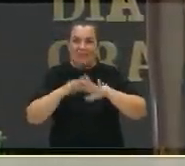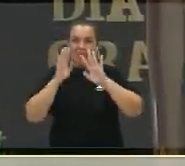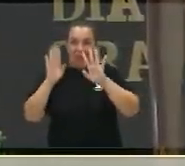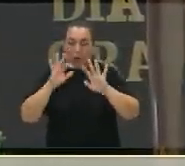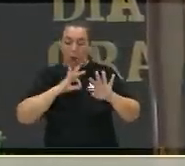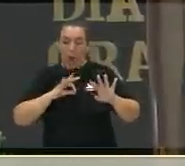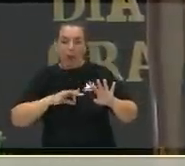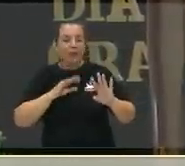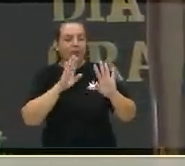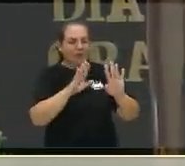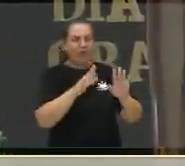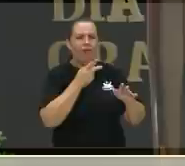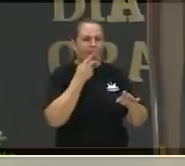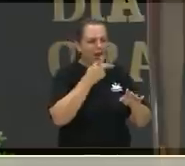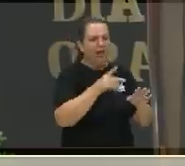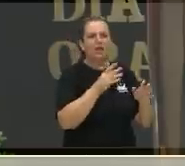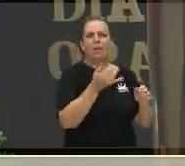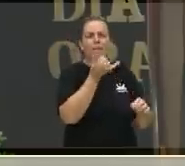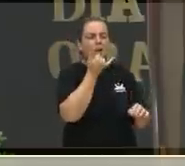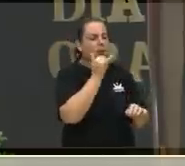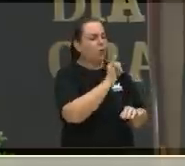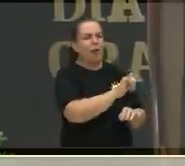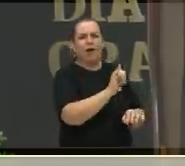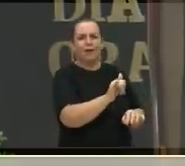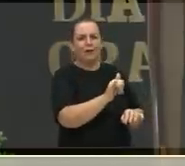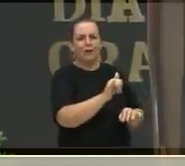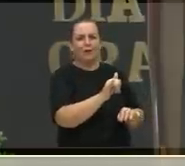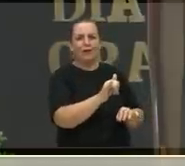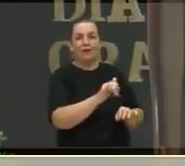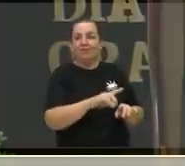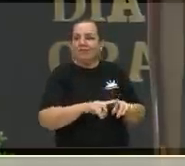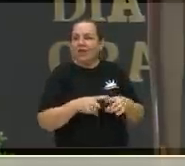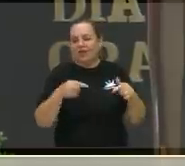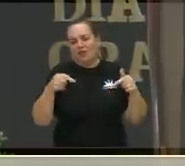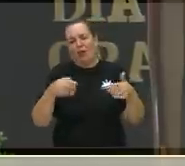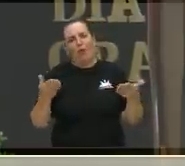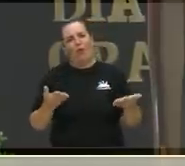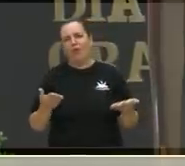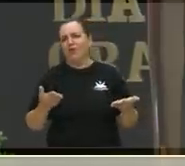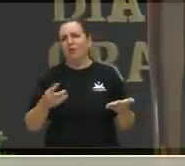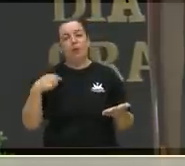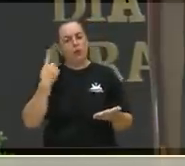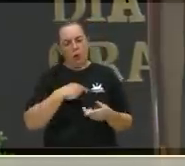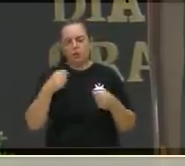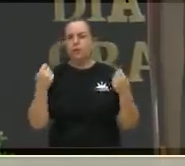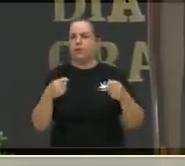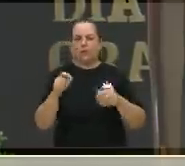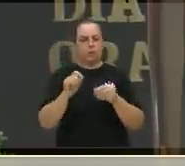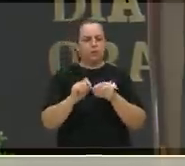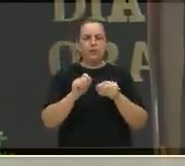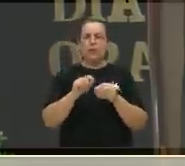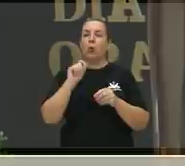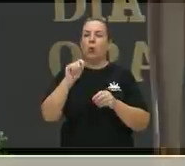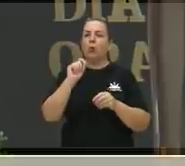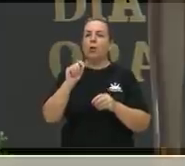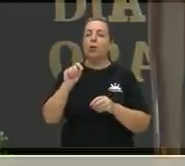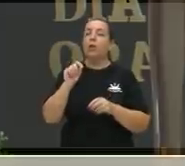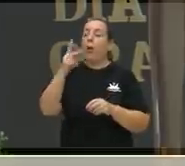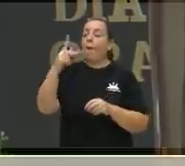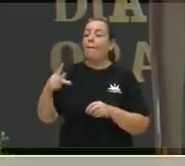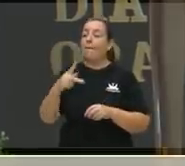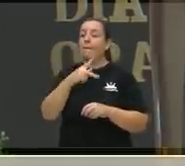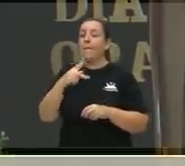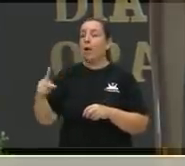exceções e nós iremos fazer o que o papa nos pede um ato de